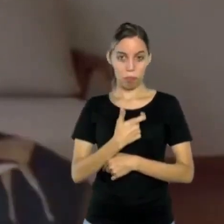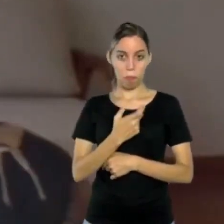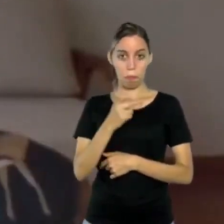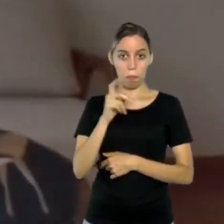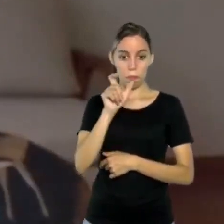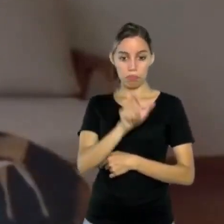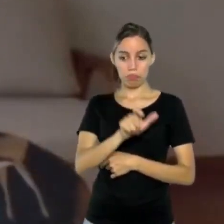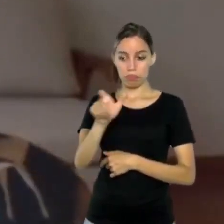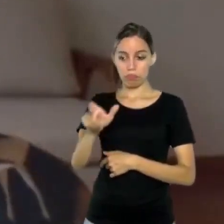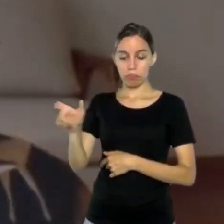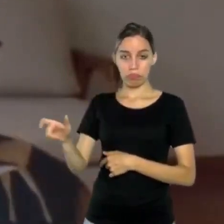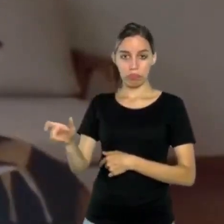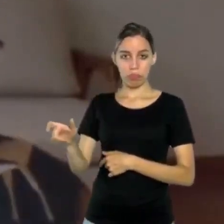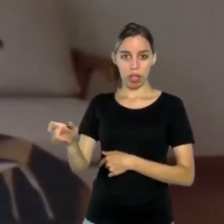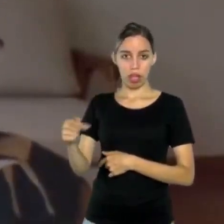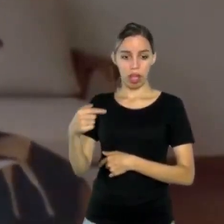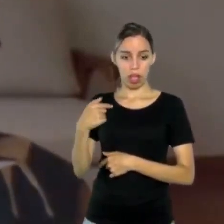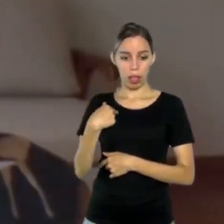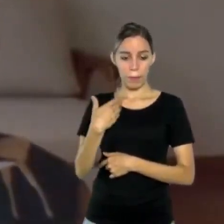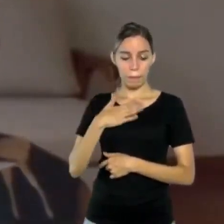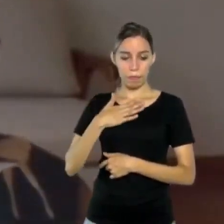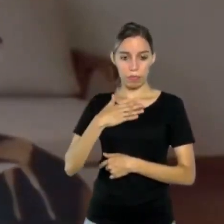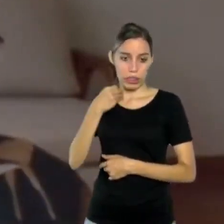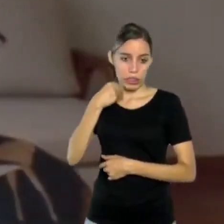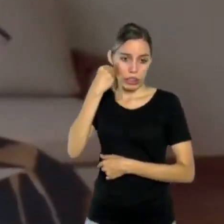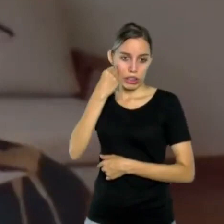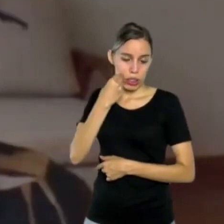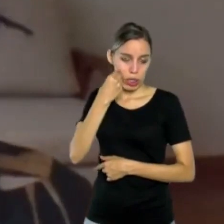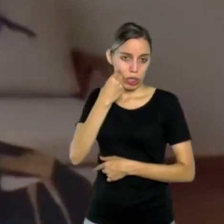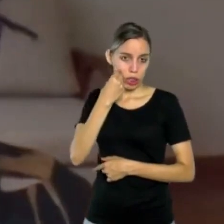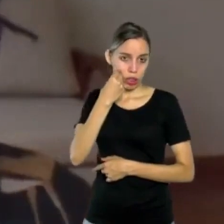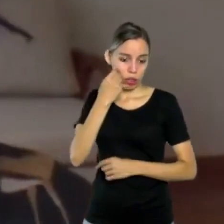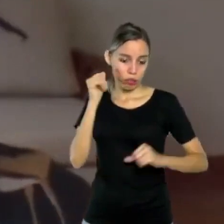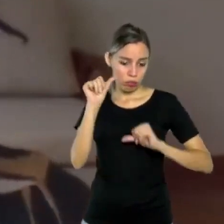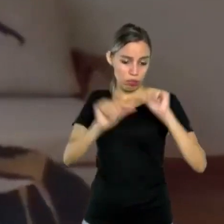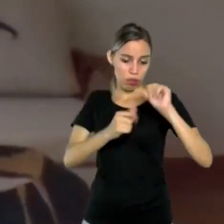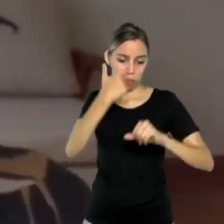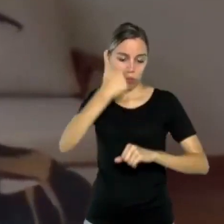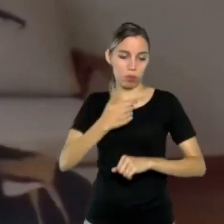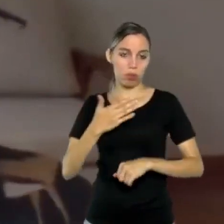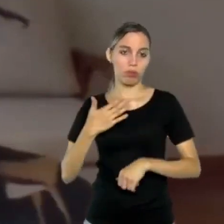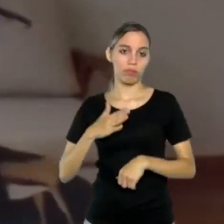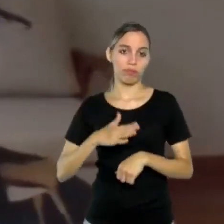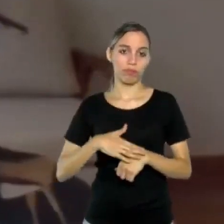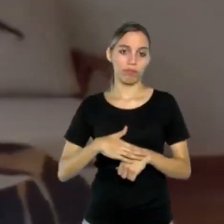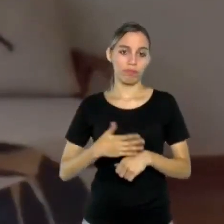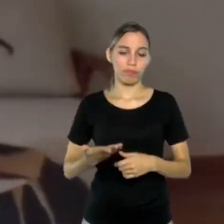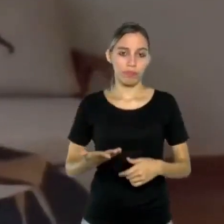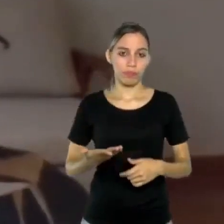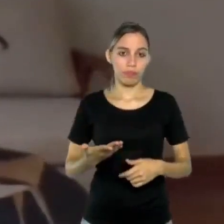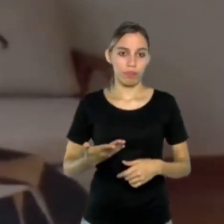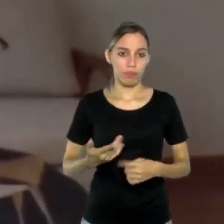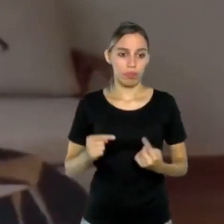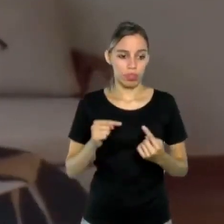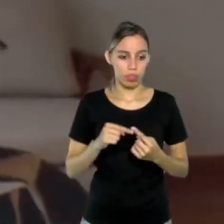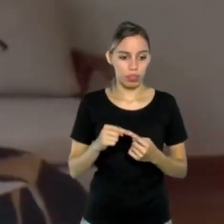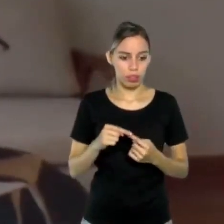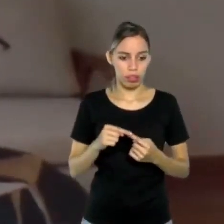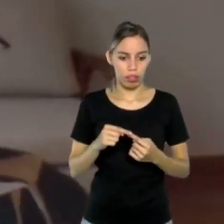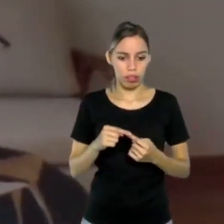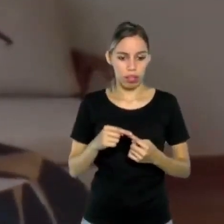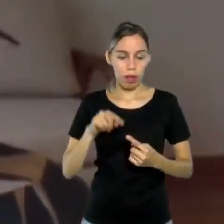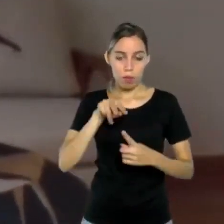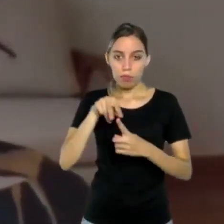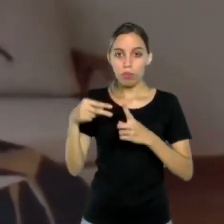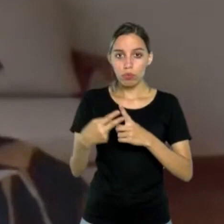experiências que fazem a gente virar o que a gente é, de um ponto de vista até, assim, restritivo, né?